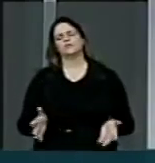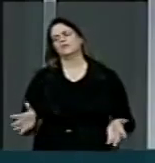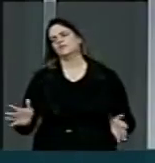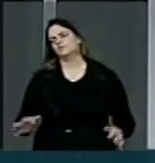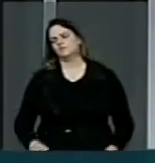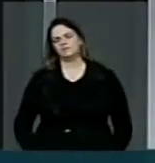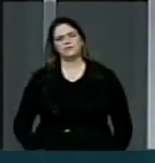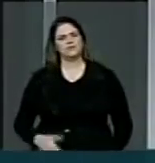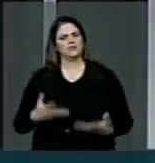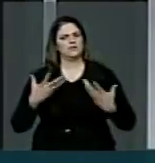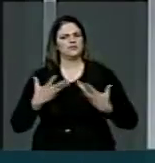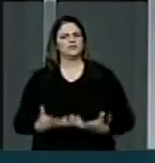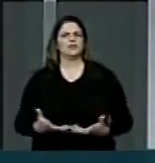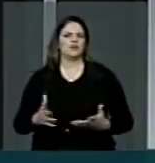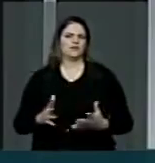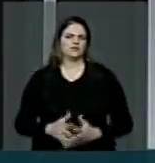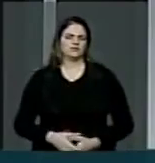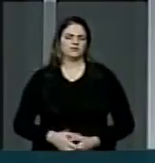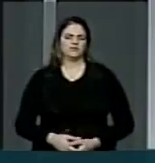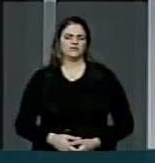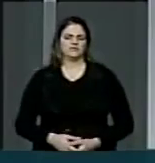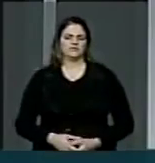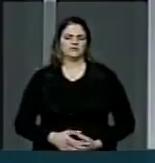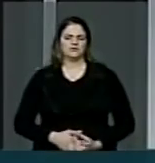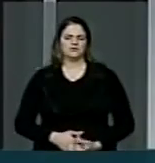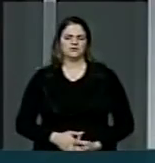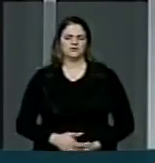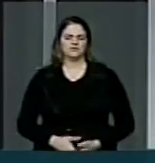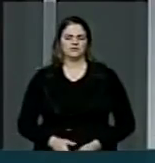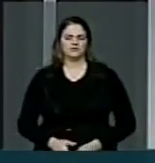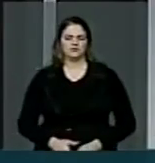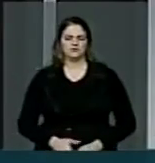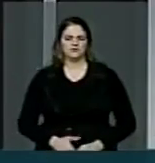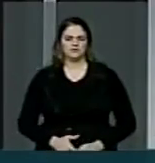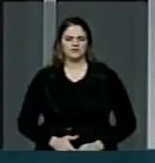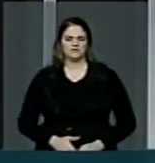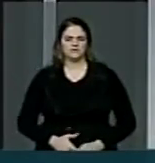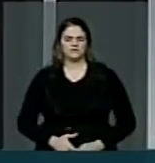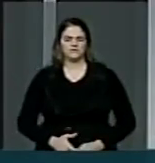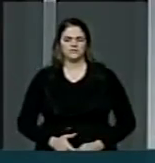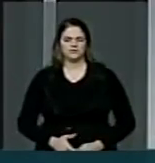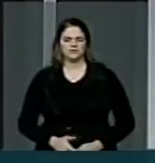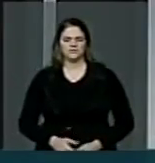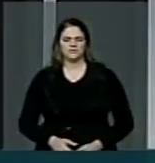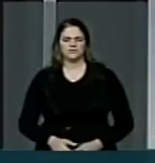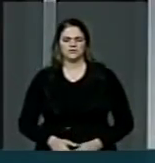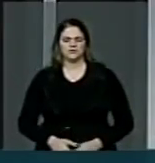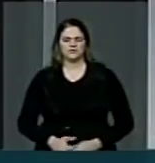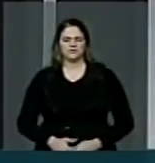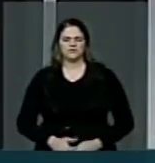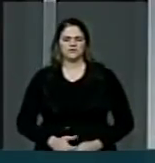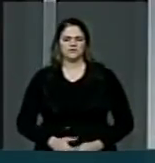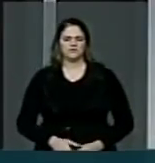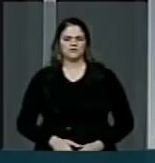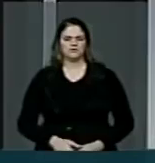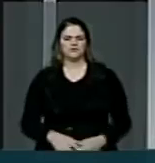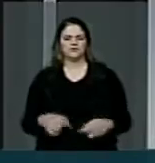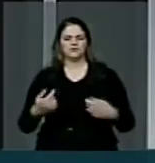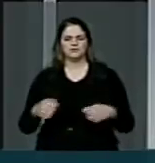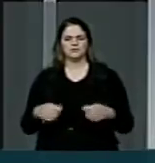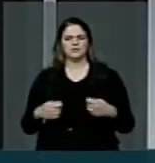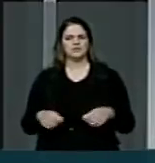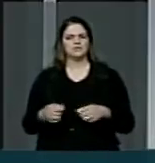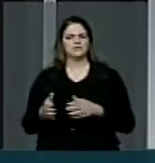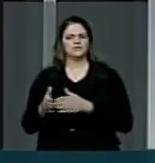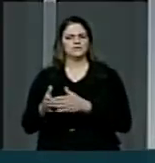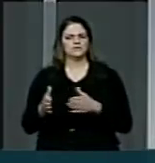eleição. Termina essa eleição, já começa a eleição de novo. Quer dizer, não tem jeito, isso aí não há cristão que aguente e não há país